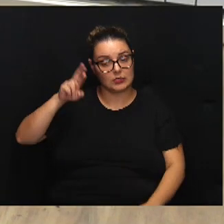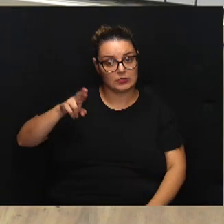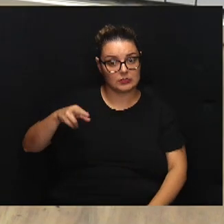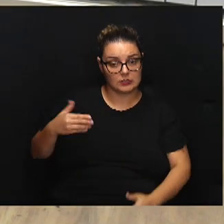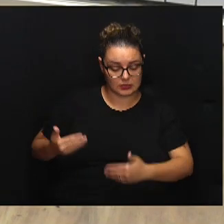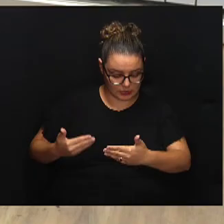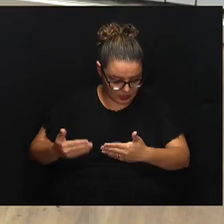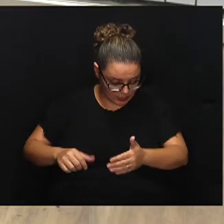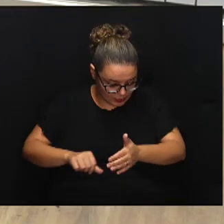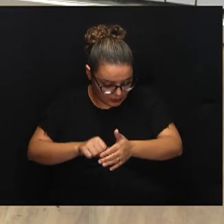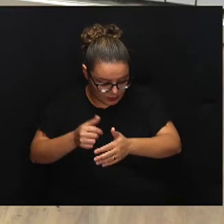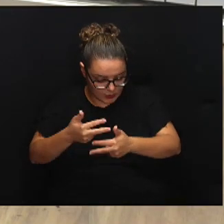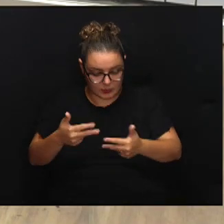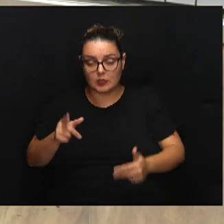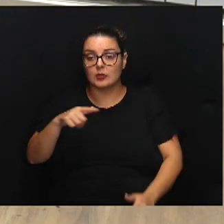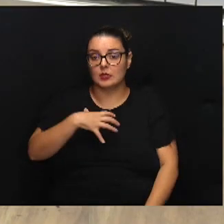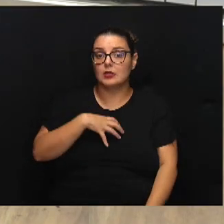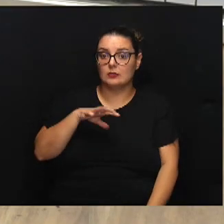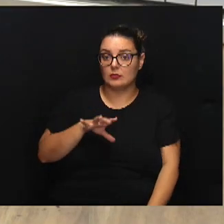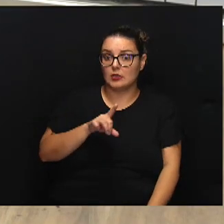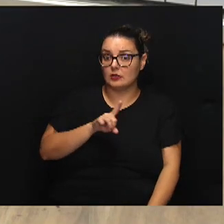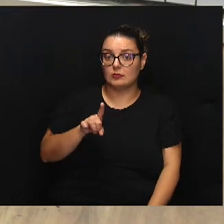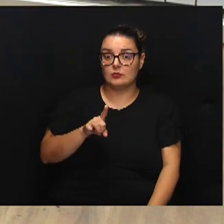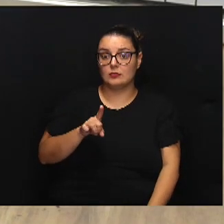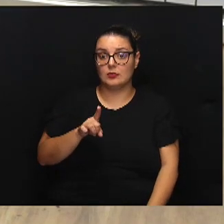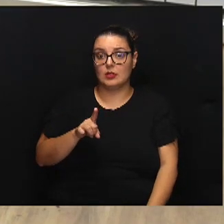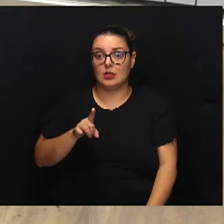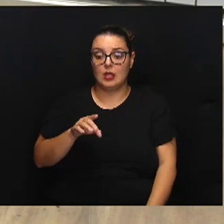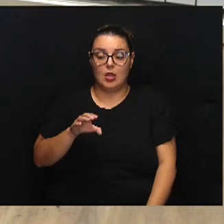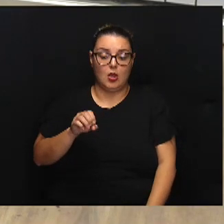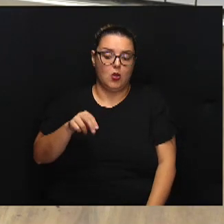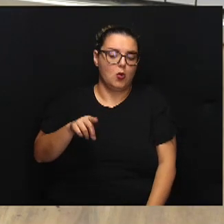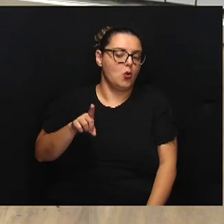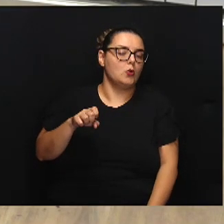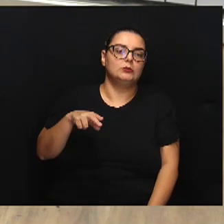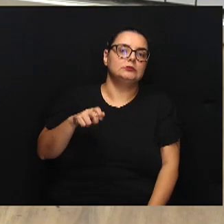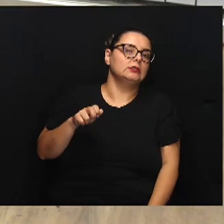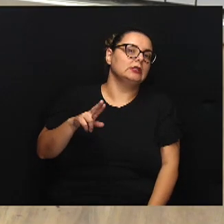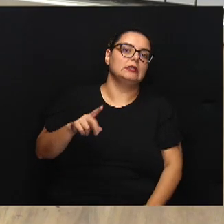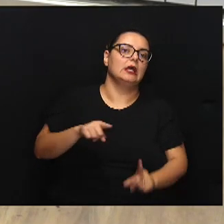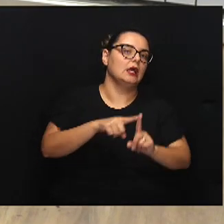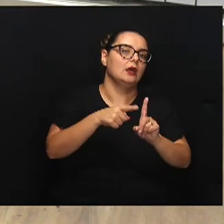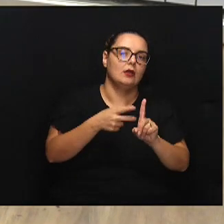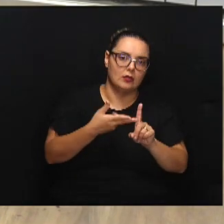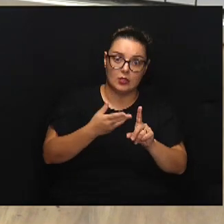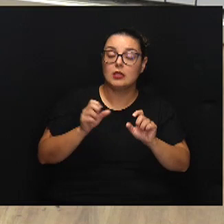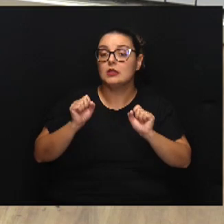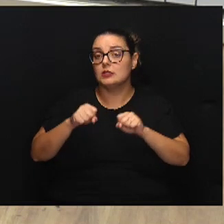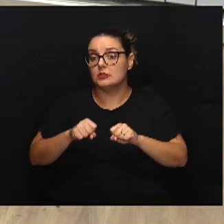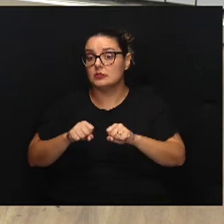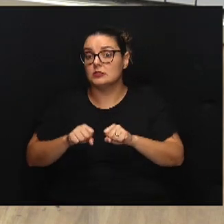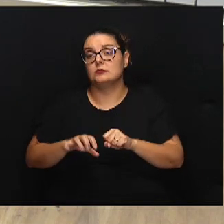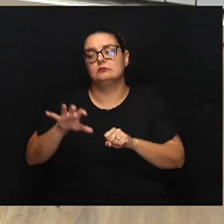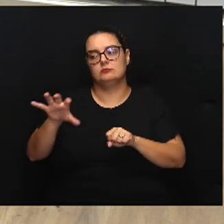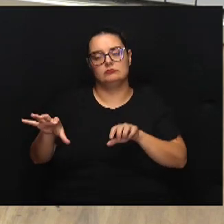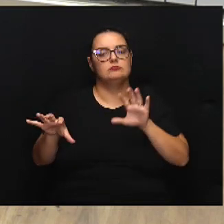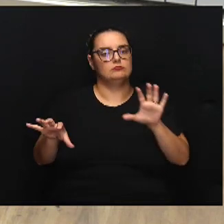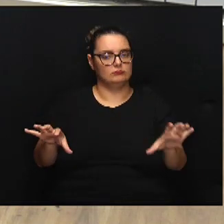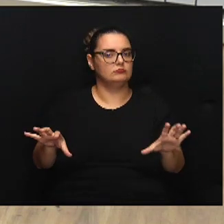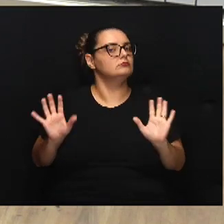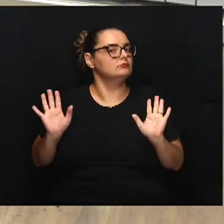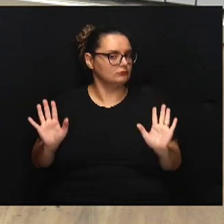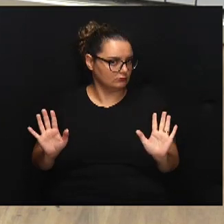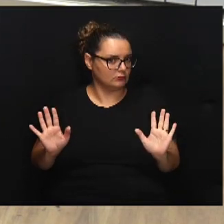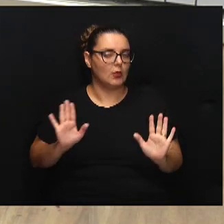A primeira questão é essa: não se trata de condenar a cesárea, e sim de colocá-la no seu devido lugar.